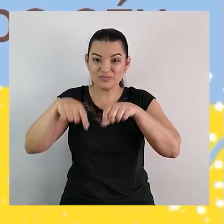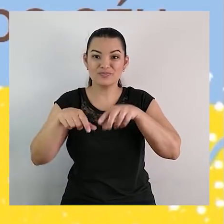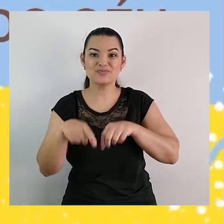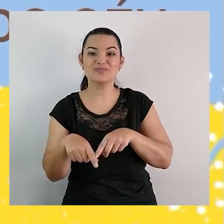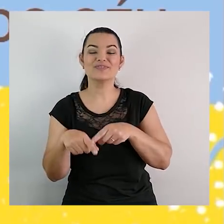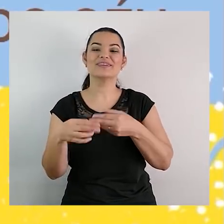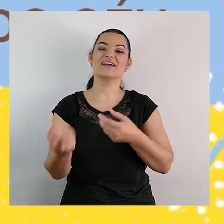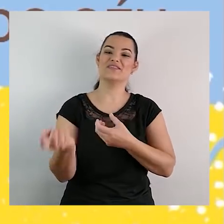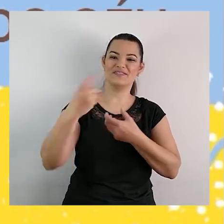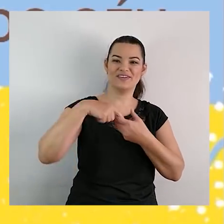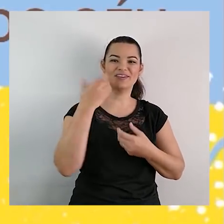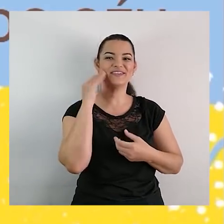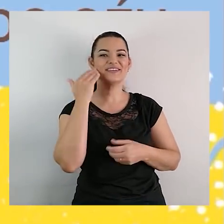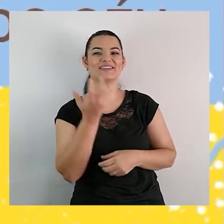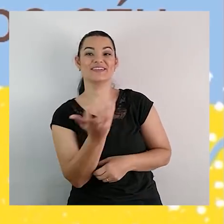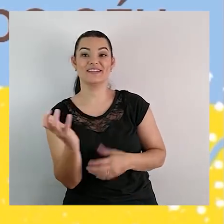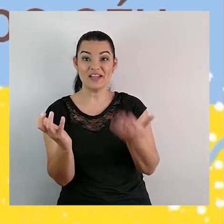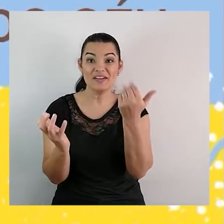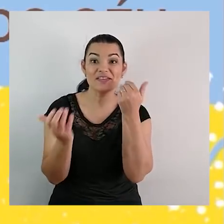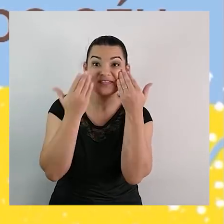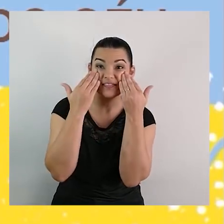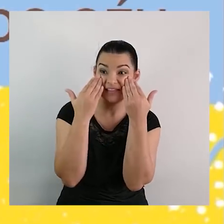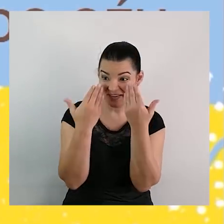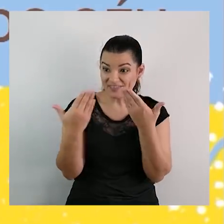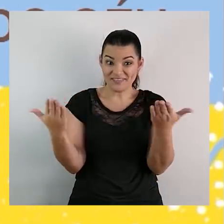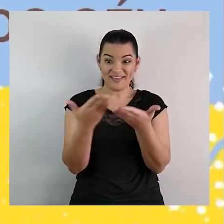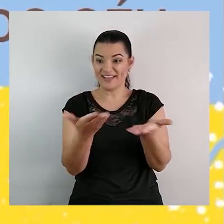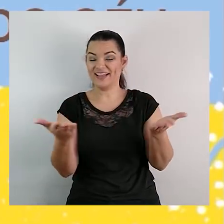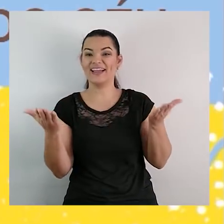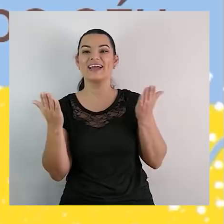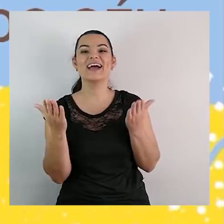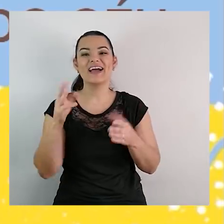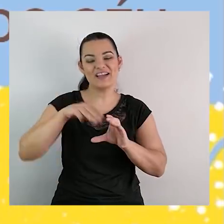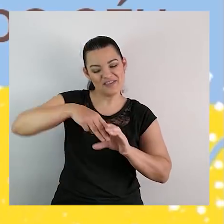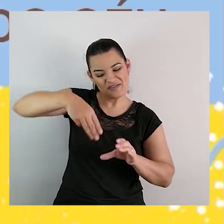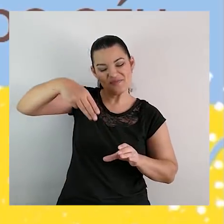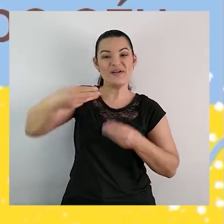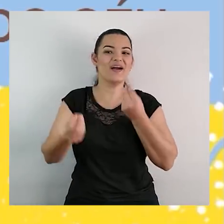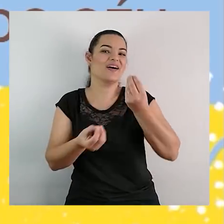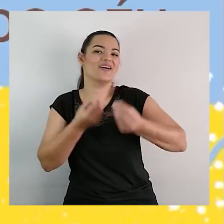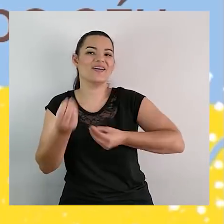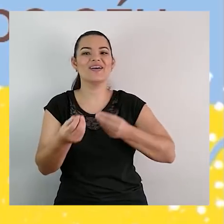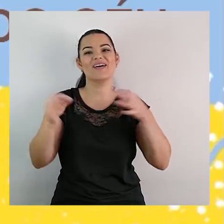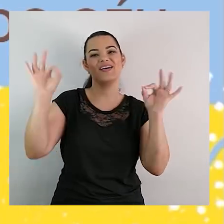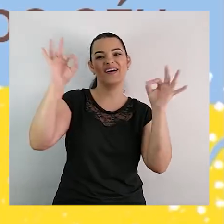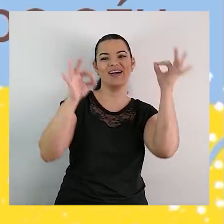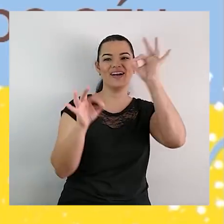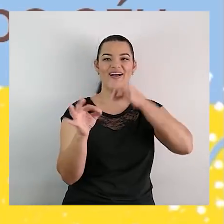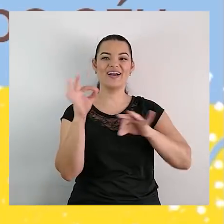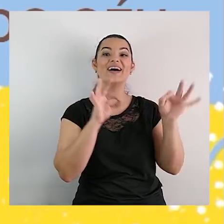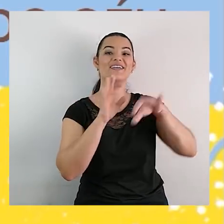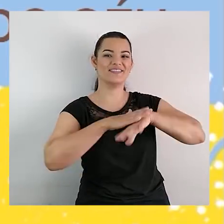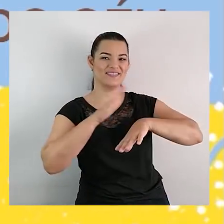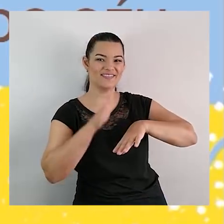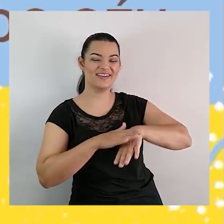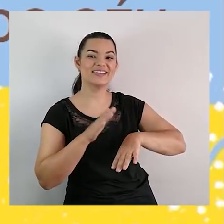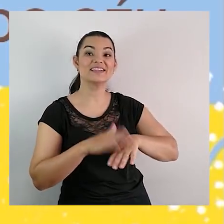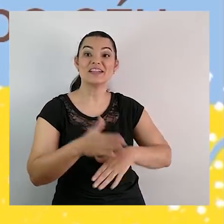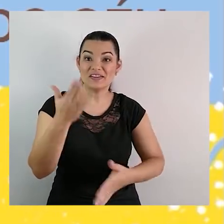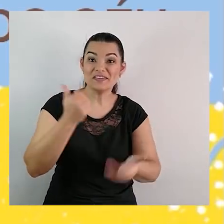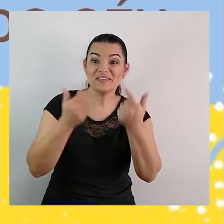Como dão mel as abelhas do céu? Venham ver como dão mel as abelhas do